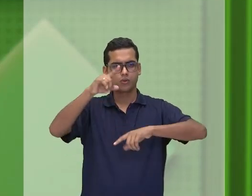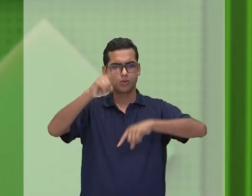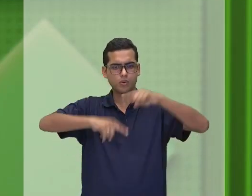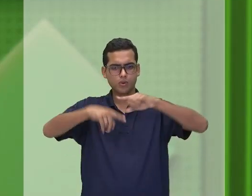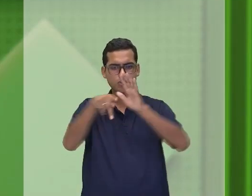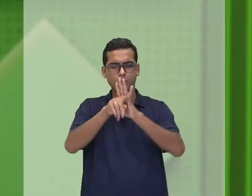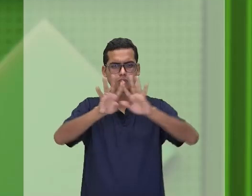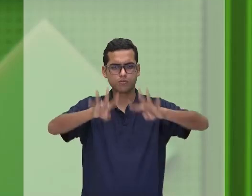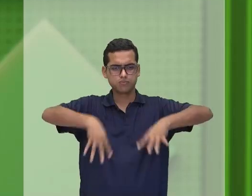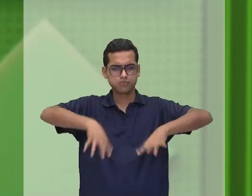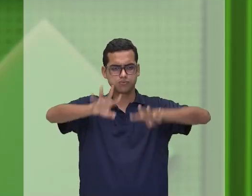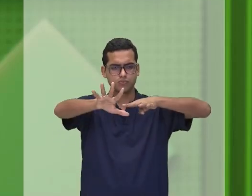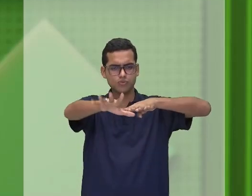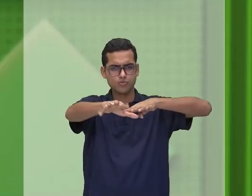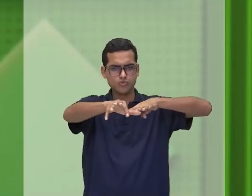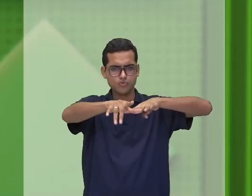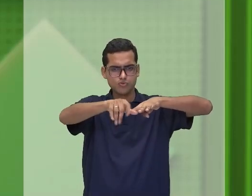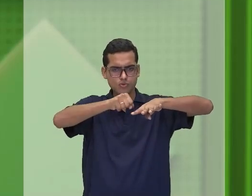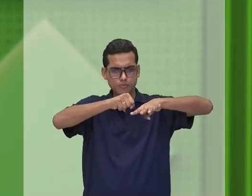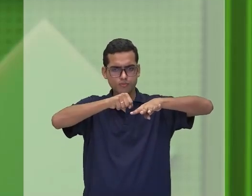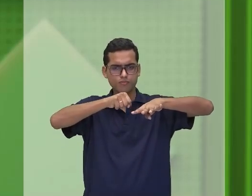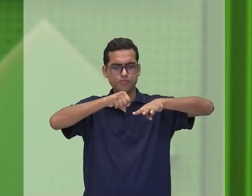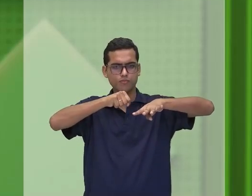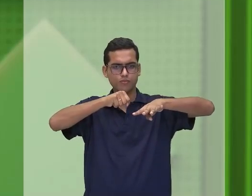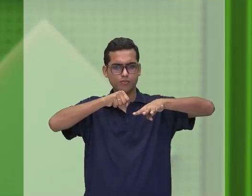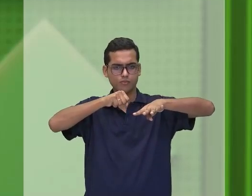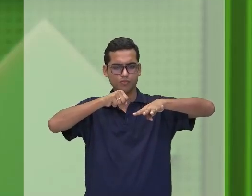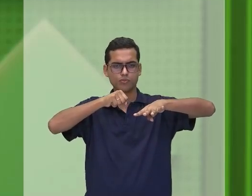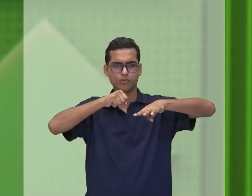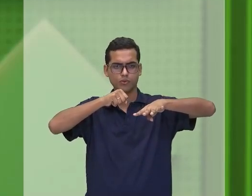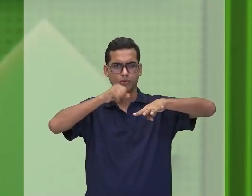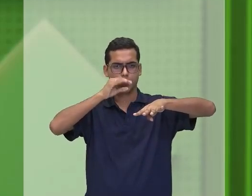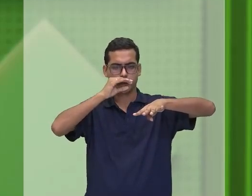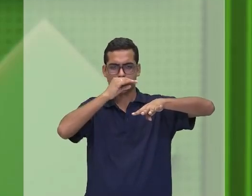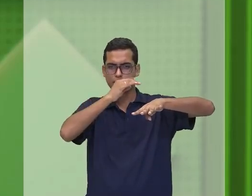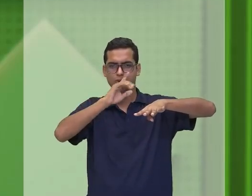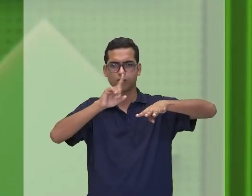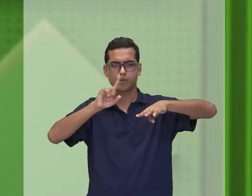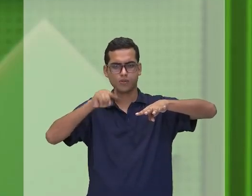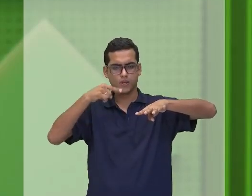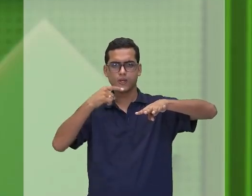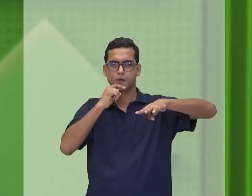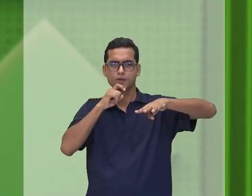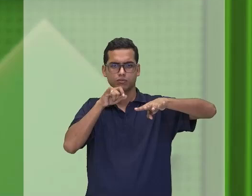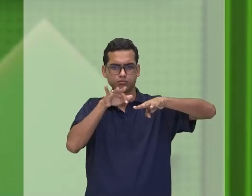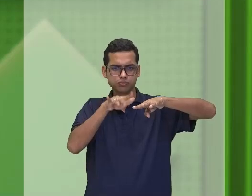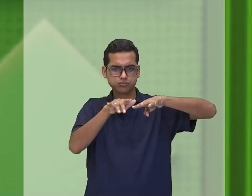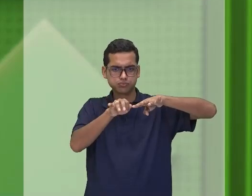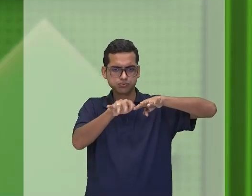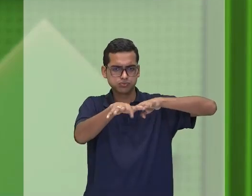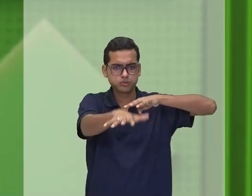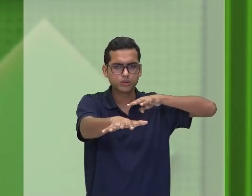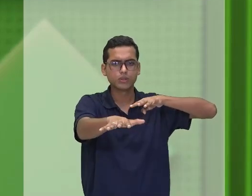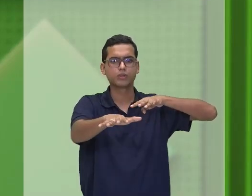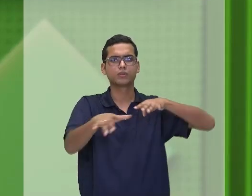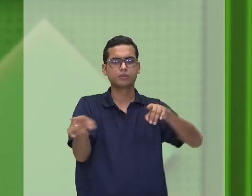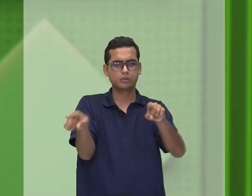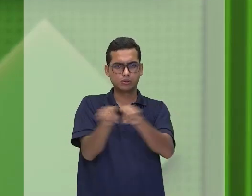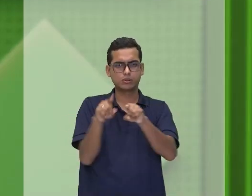fazendo lá dentro o resfriamento através de gases específicos que fazem